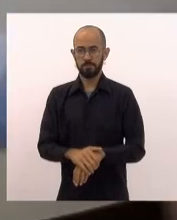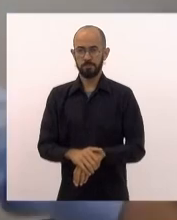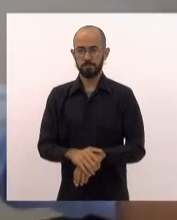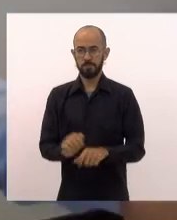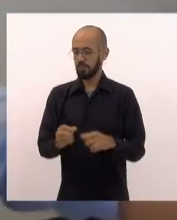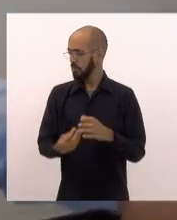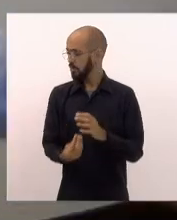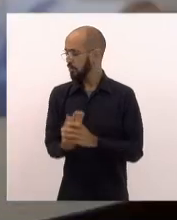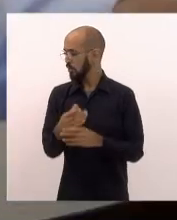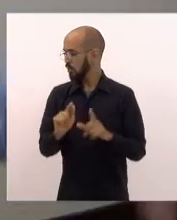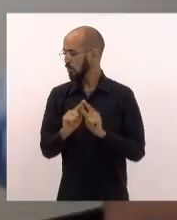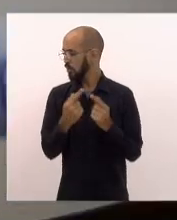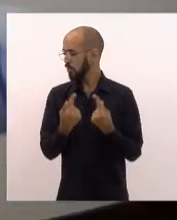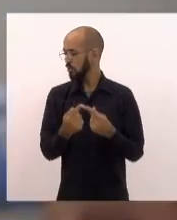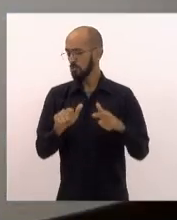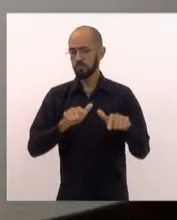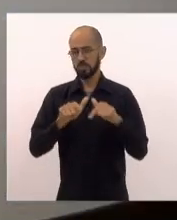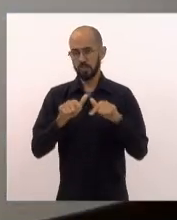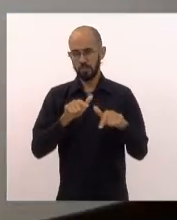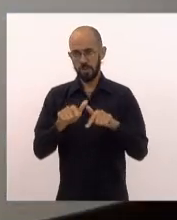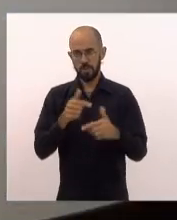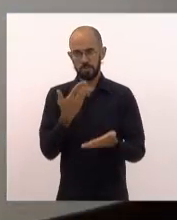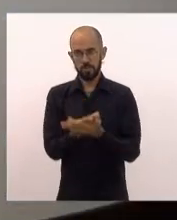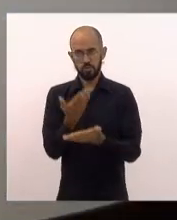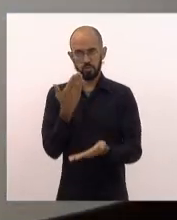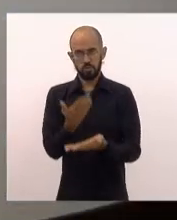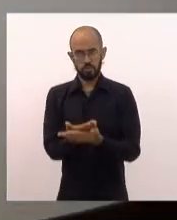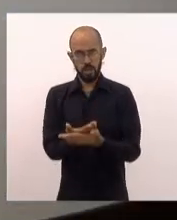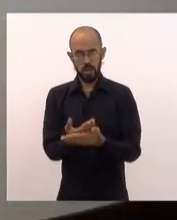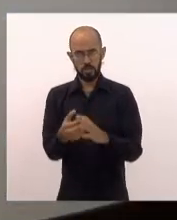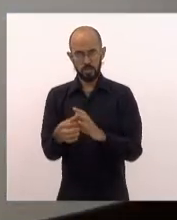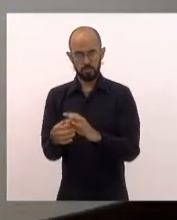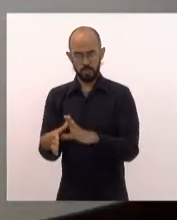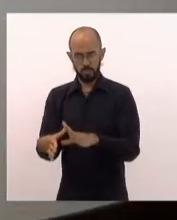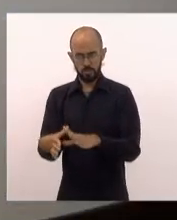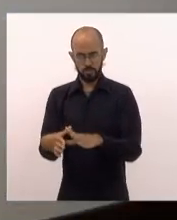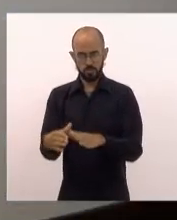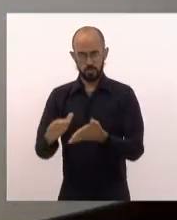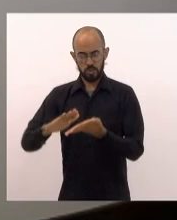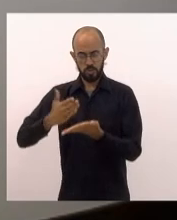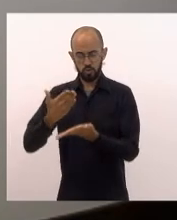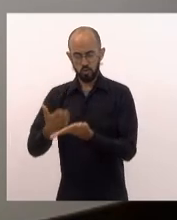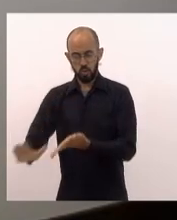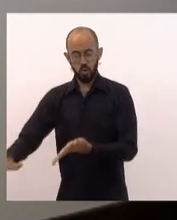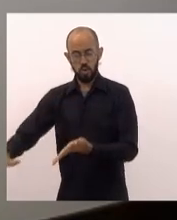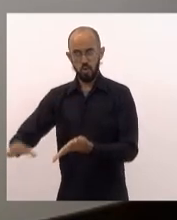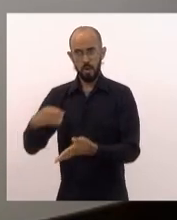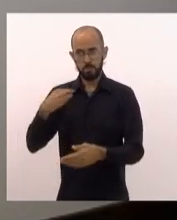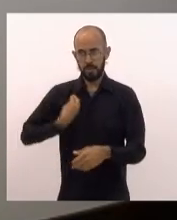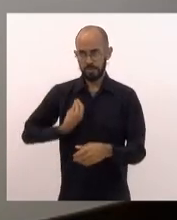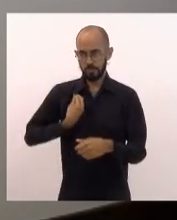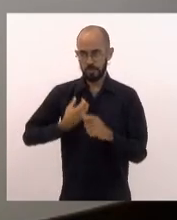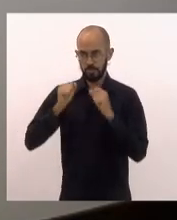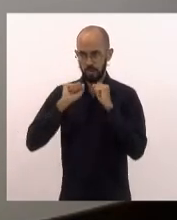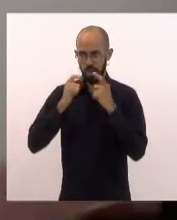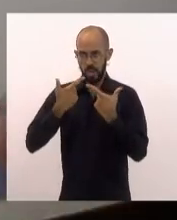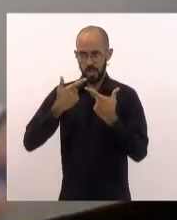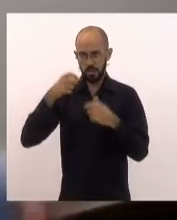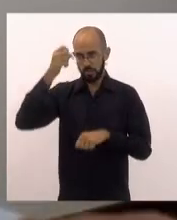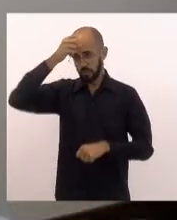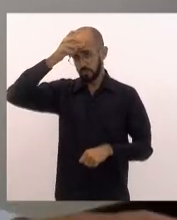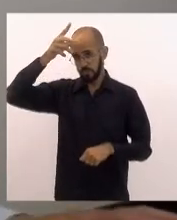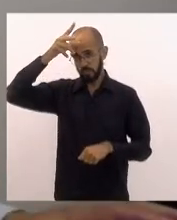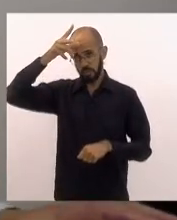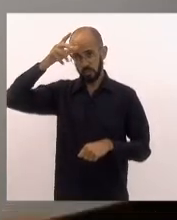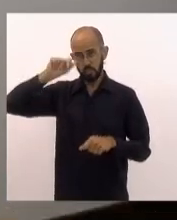de trabalho para estudar o modelo de concessão e excluiu a participação da Alerj e da Prefeitura do Rio do grupo